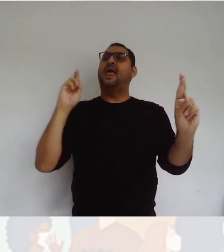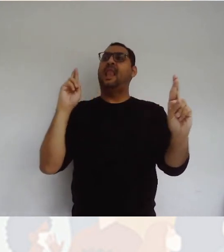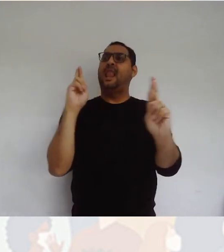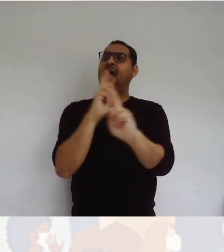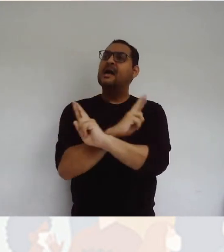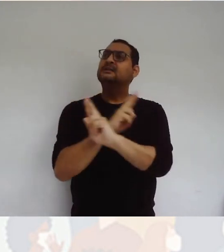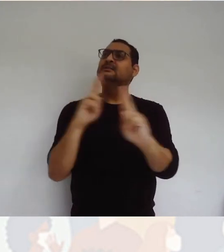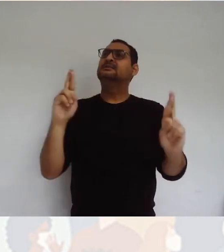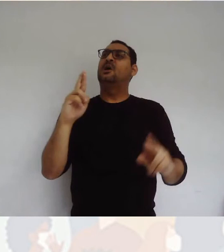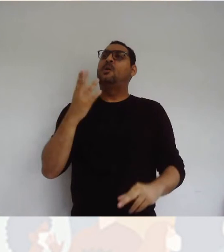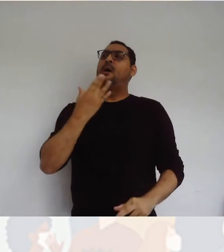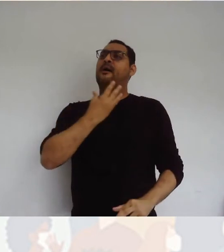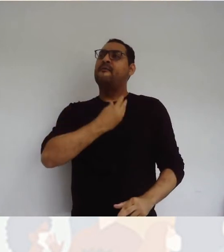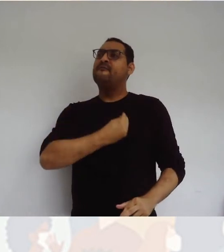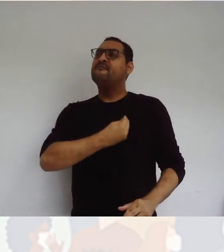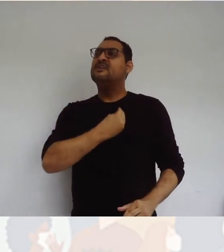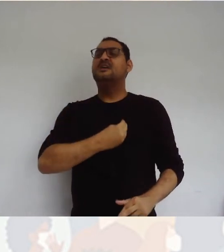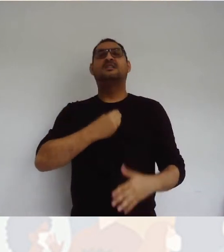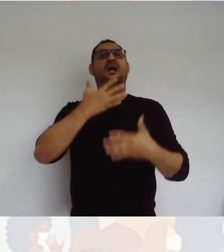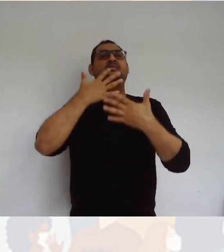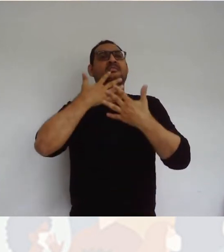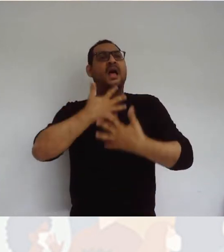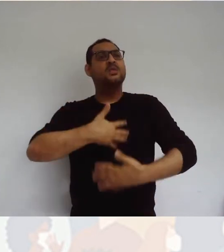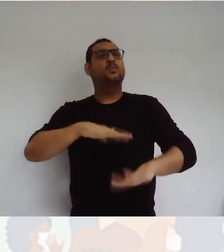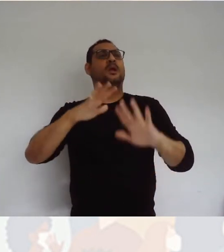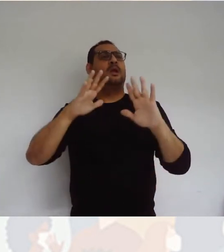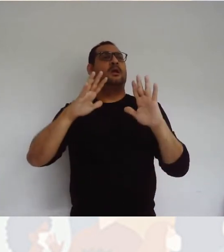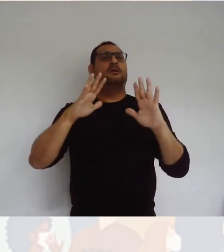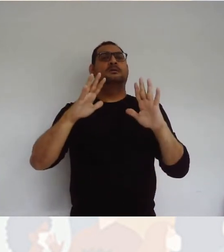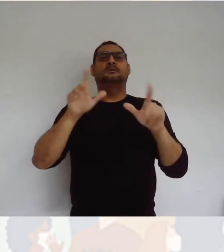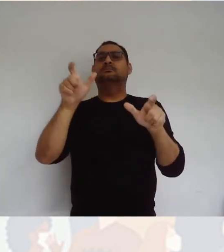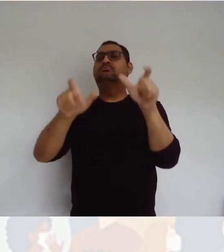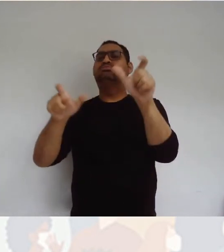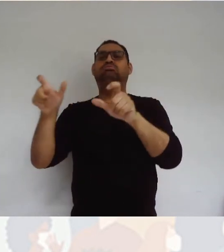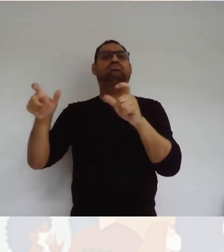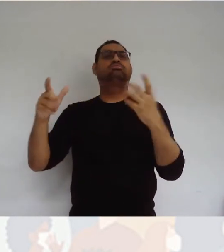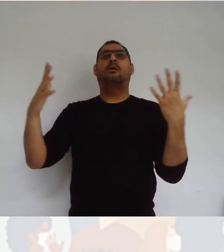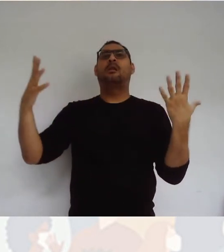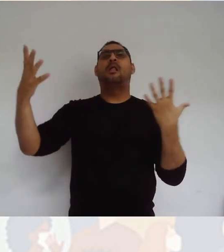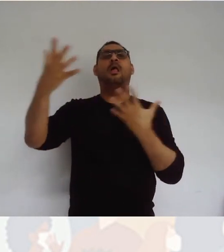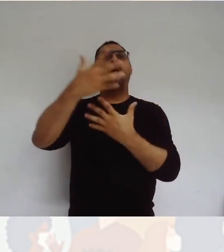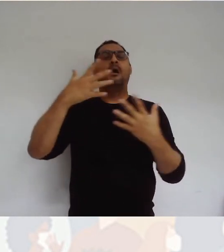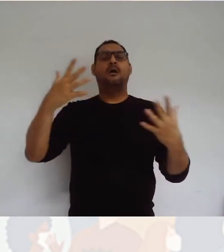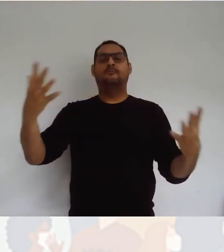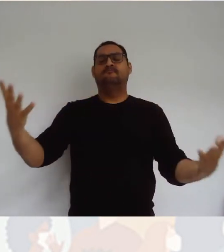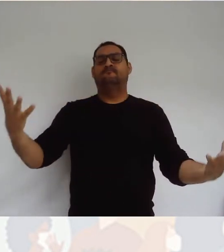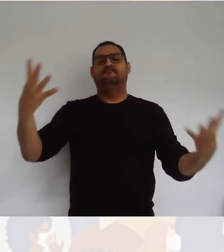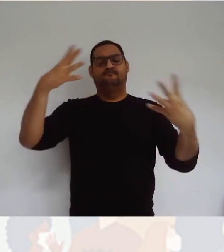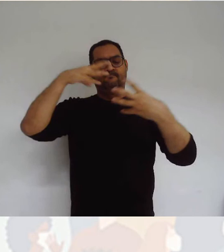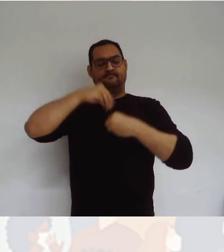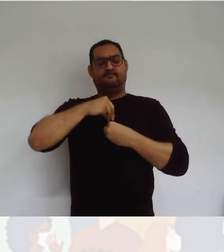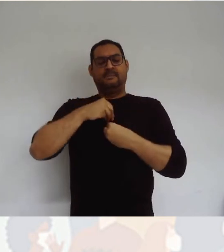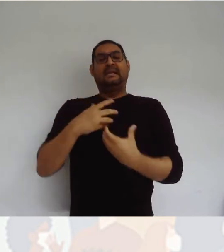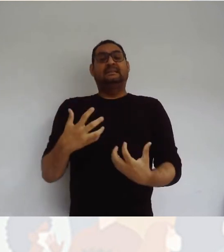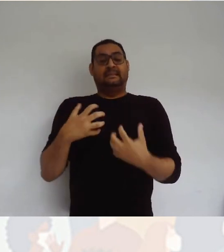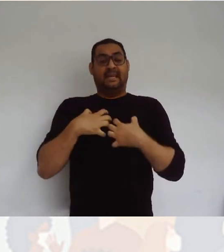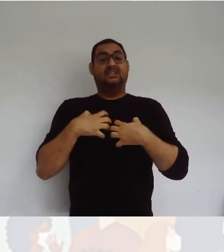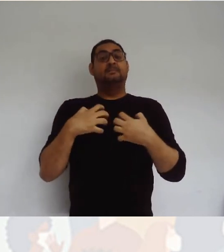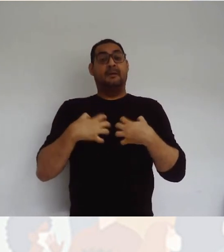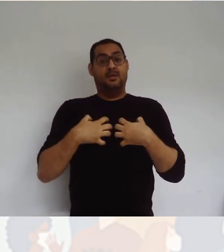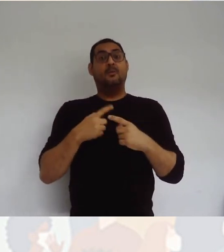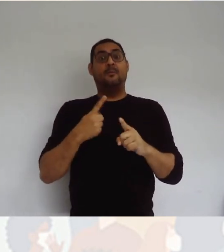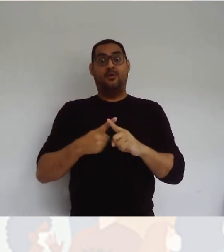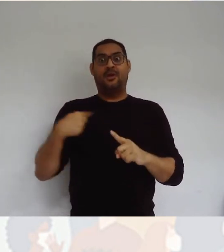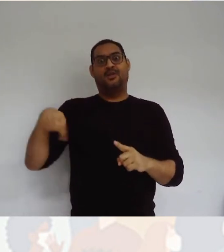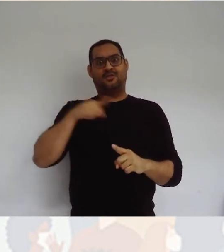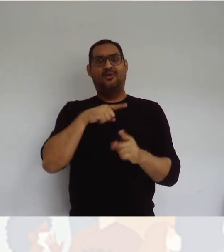com a natureza, com a vida, com os seres, trazendo esses sentimentos. Eu acho muito interessante que nós pesquisamos